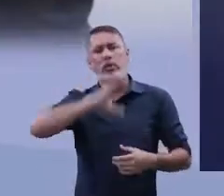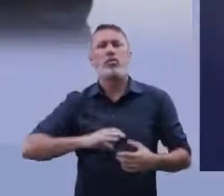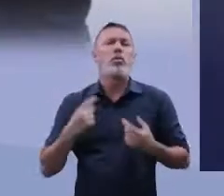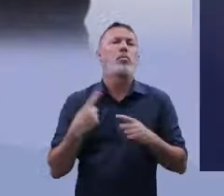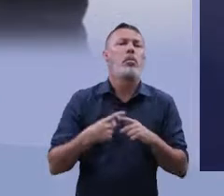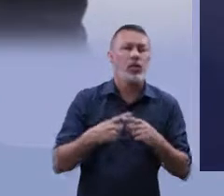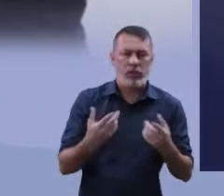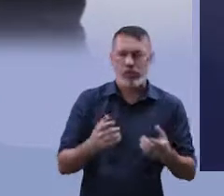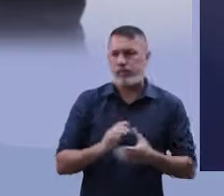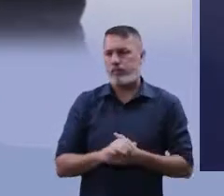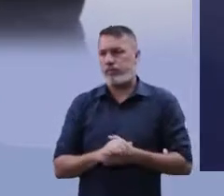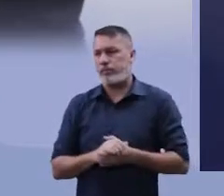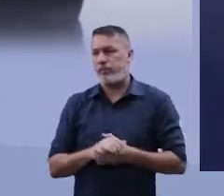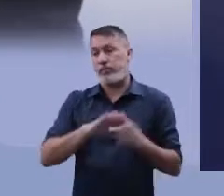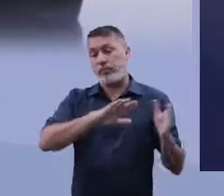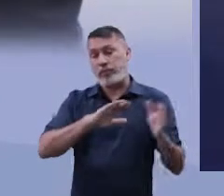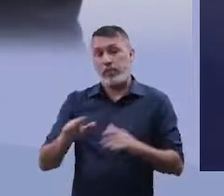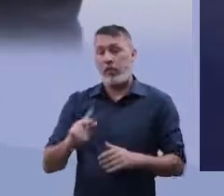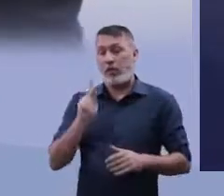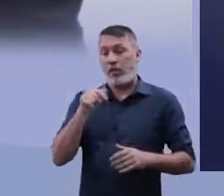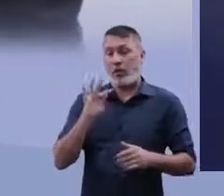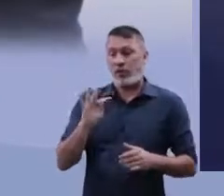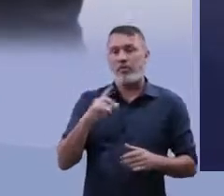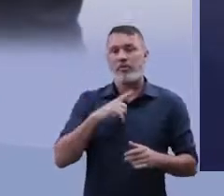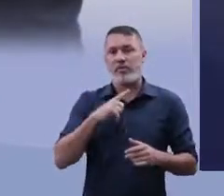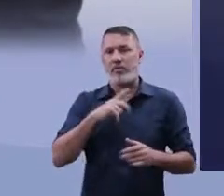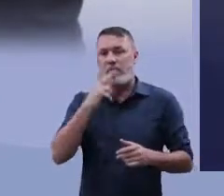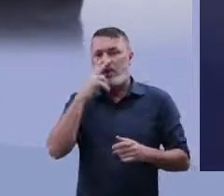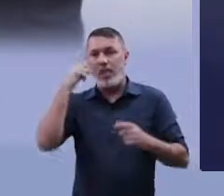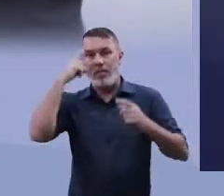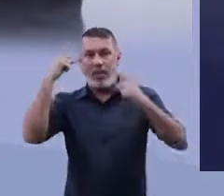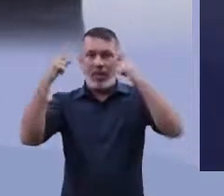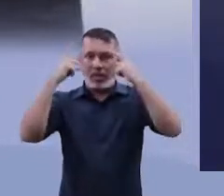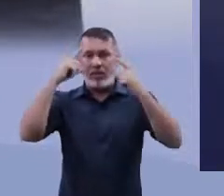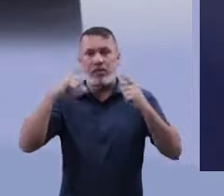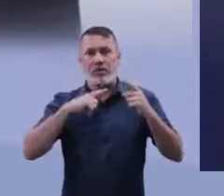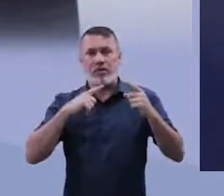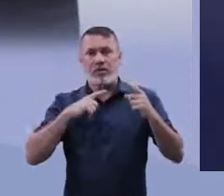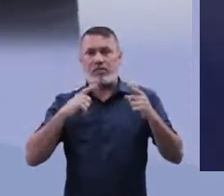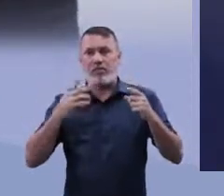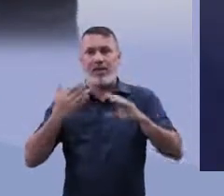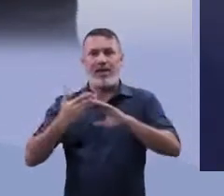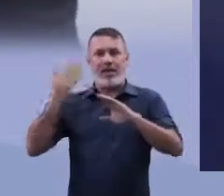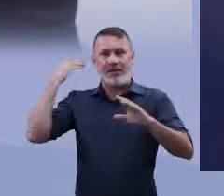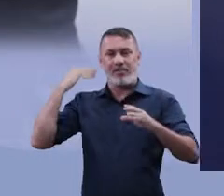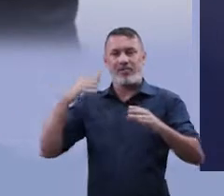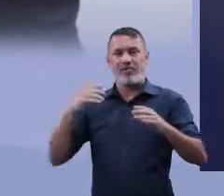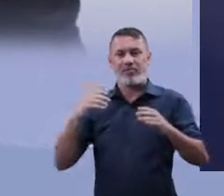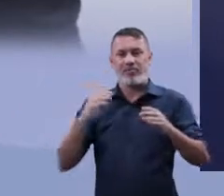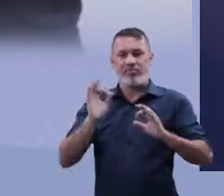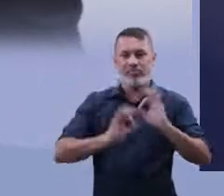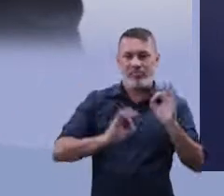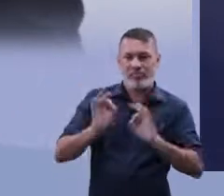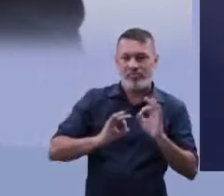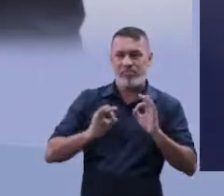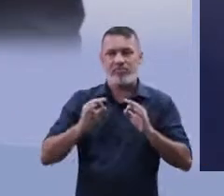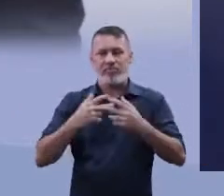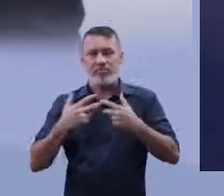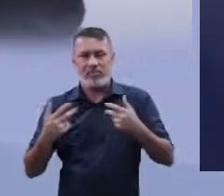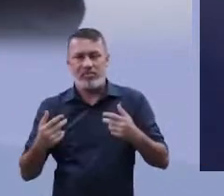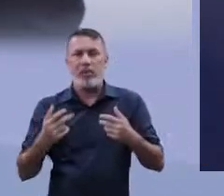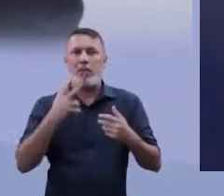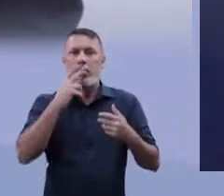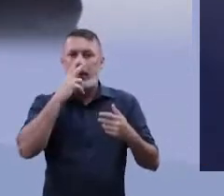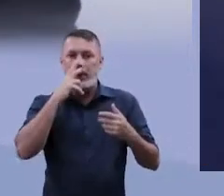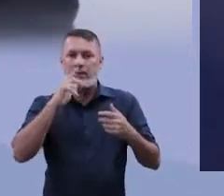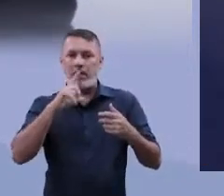nessa obra ele vai amarrar todas as ideias, né? Aquilo que ele levantou lá na obra anterior da fundamentação da metafísica,